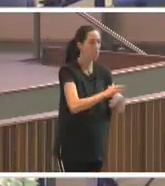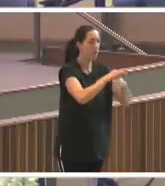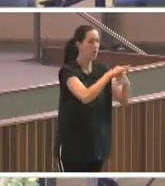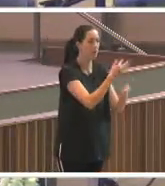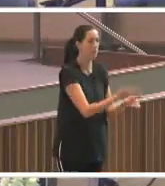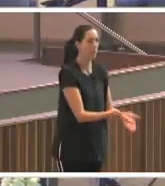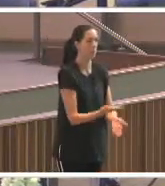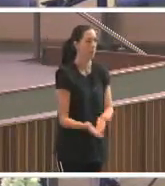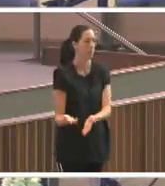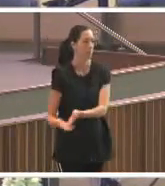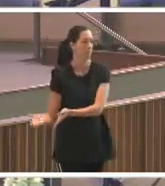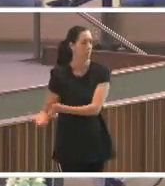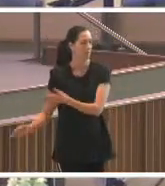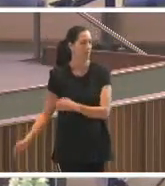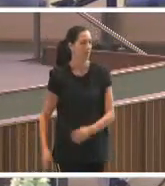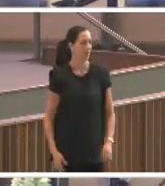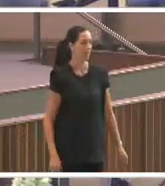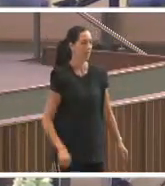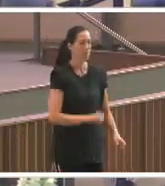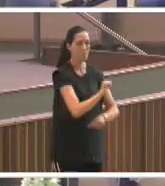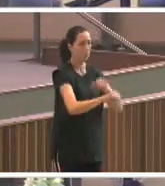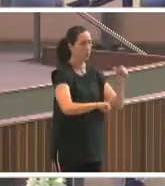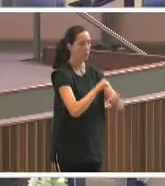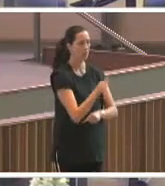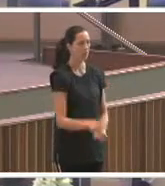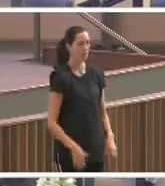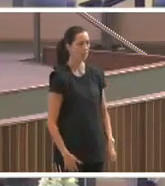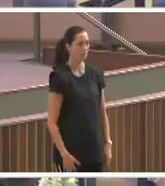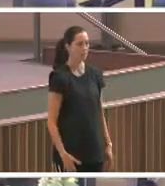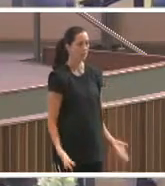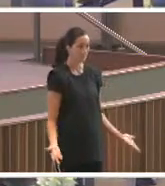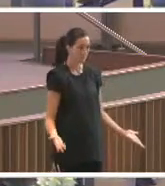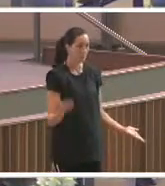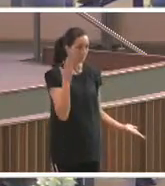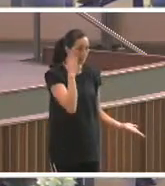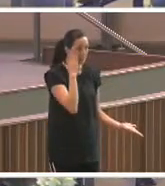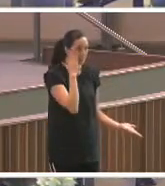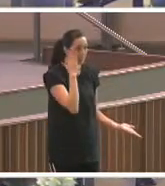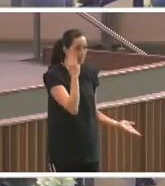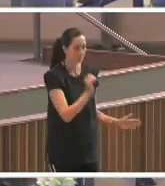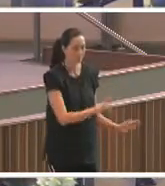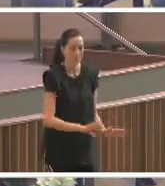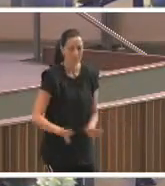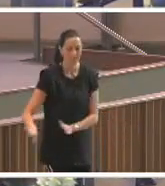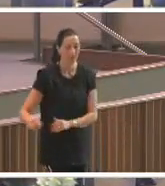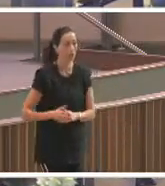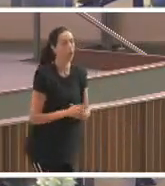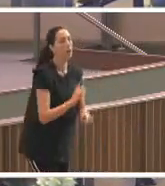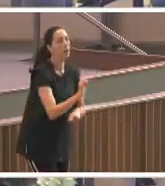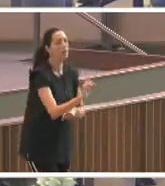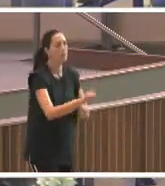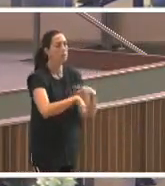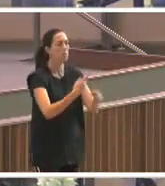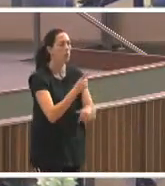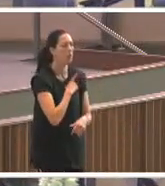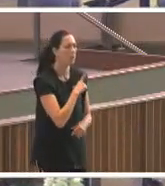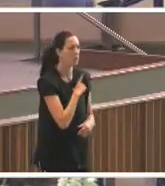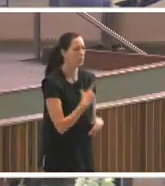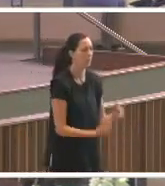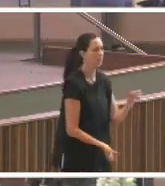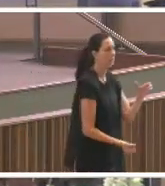tudo embora. Eu falei: aleluia! Porque Deus está usando, é para a glória dele. O nosso papel é